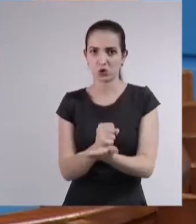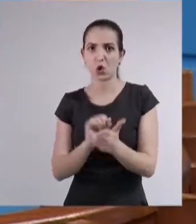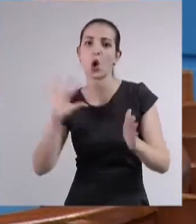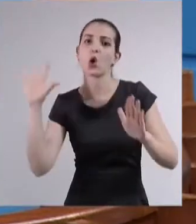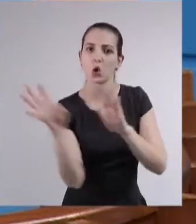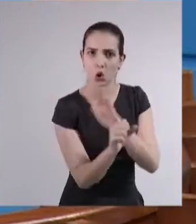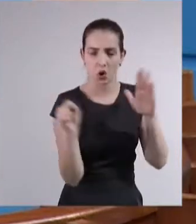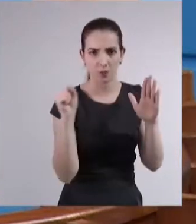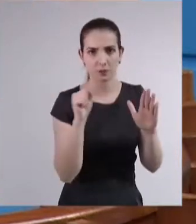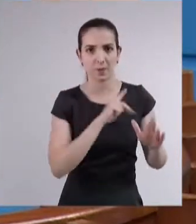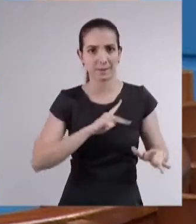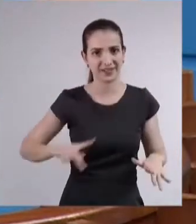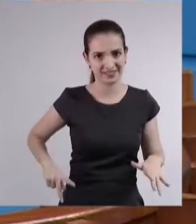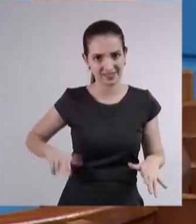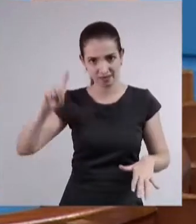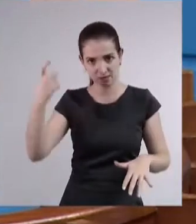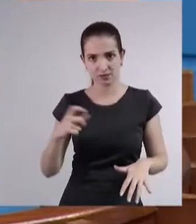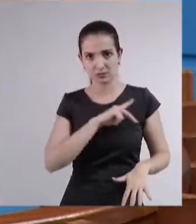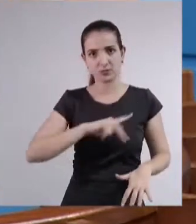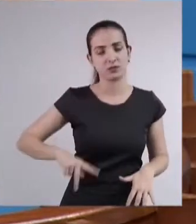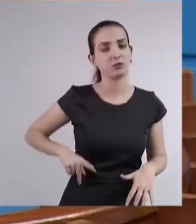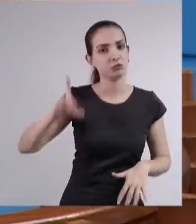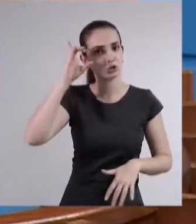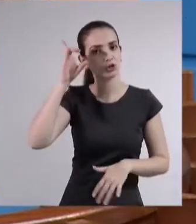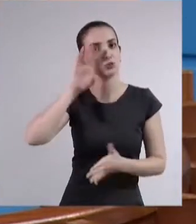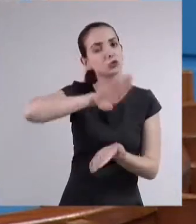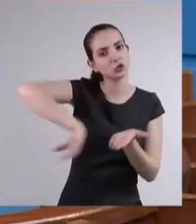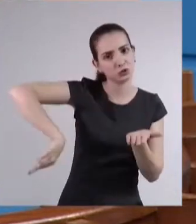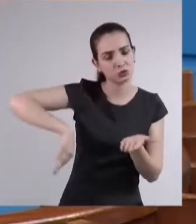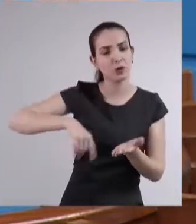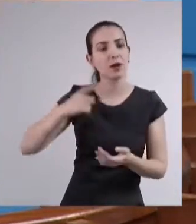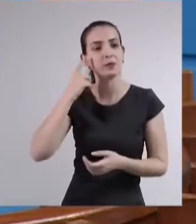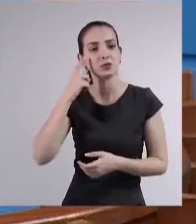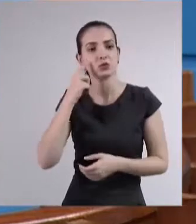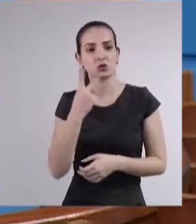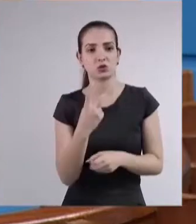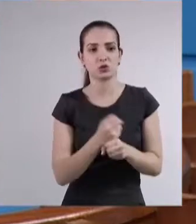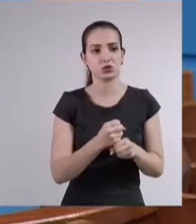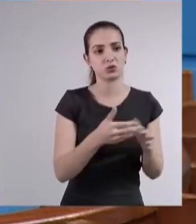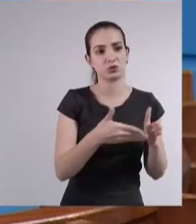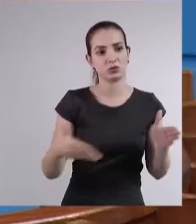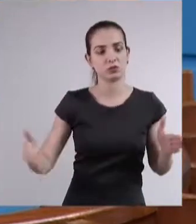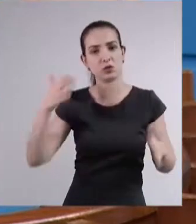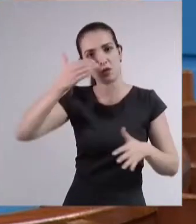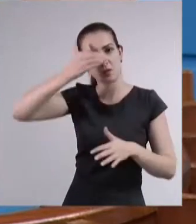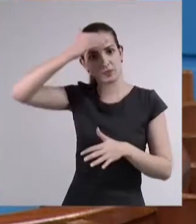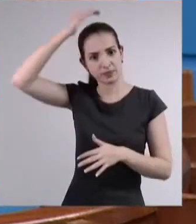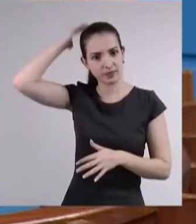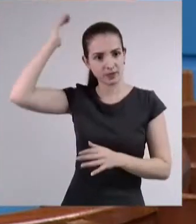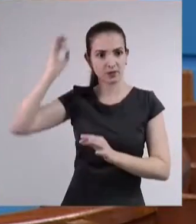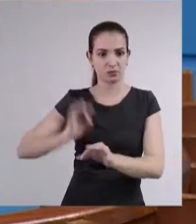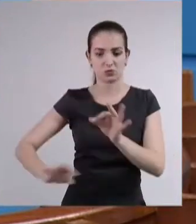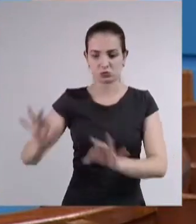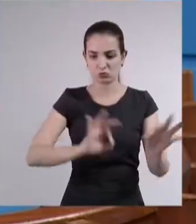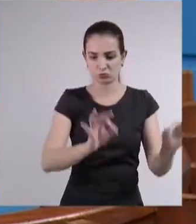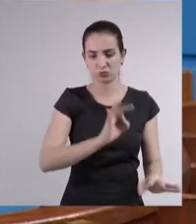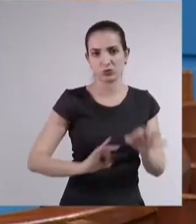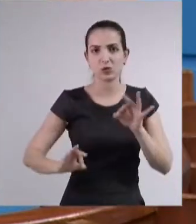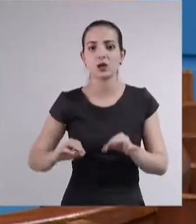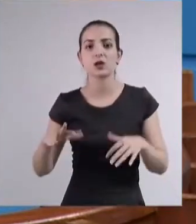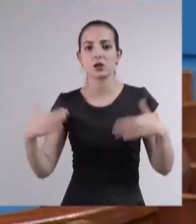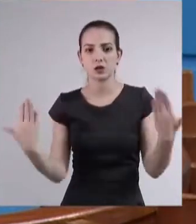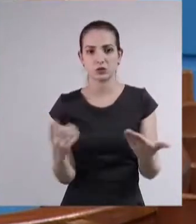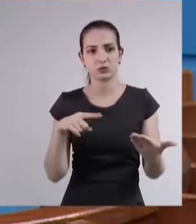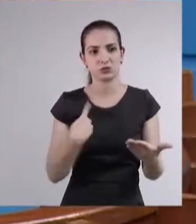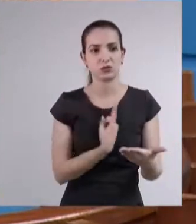tirou a presidente Dilma. O que ela pensava? Com isso, nesses 2 anos, né, o Temer fica aí fazendo essas coisas que ele está fazendo e a gente